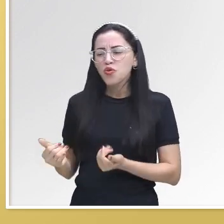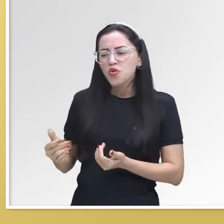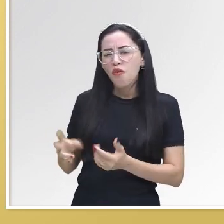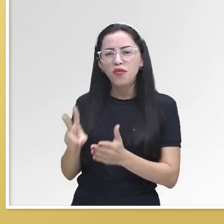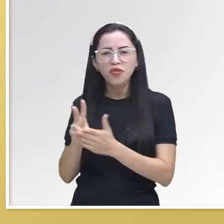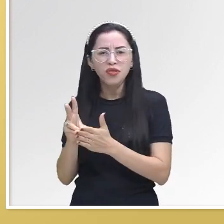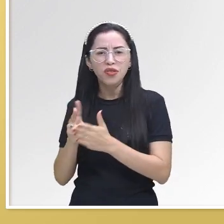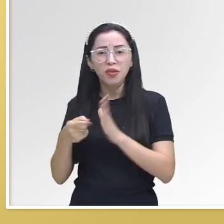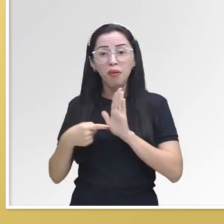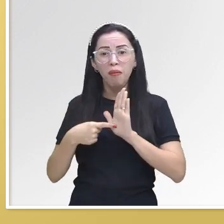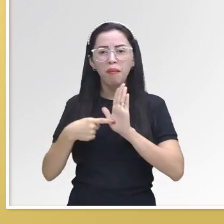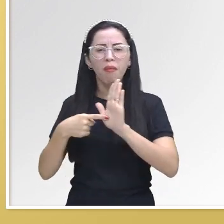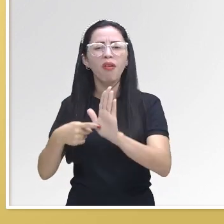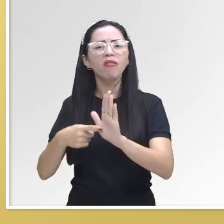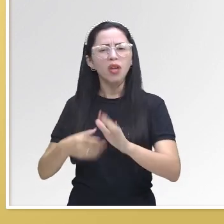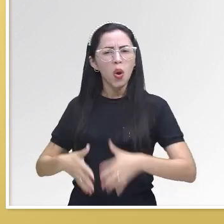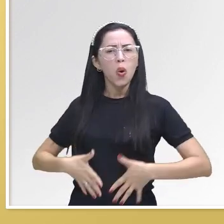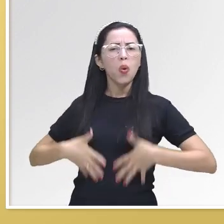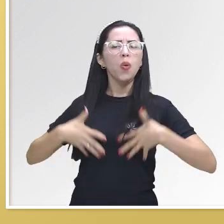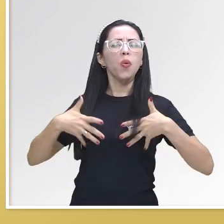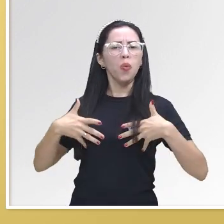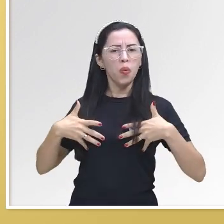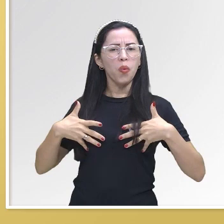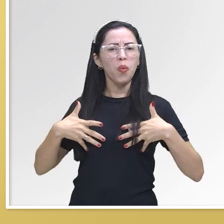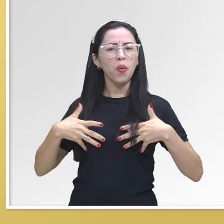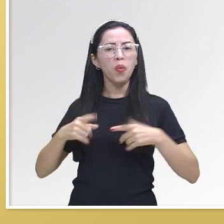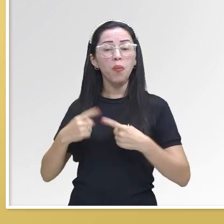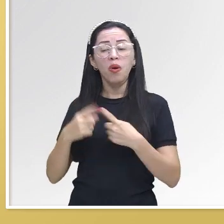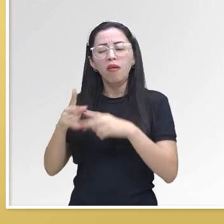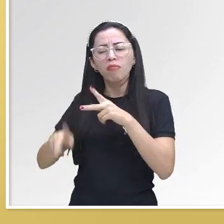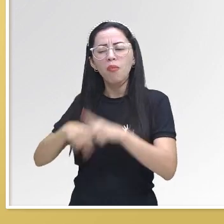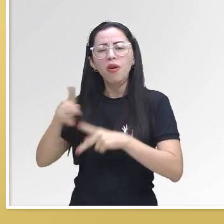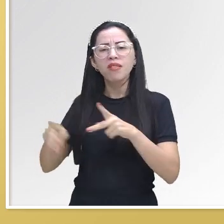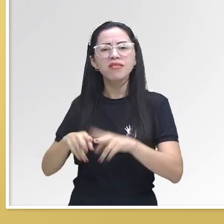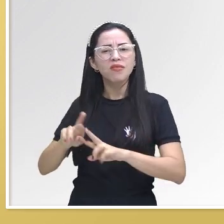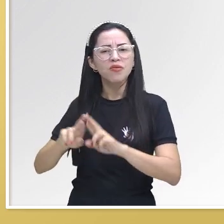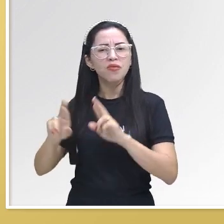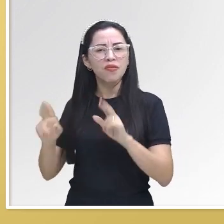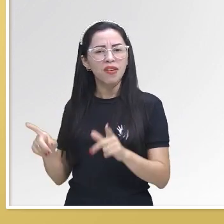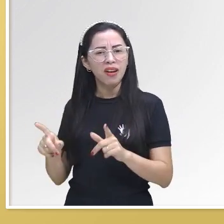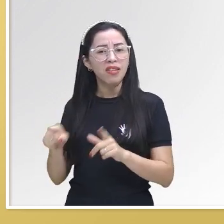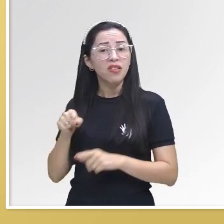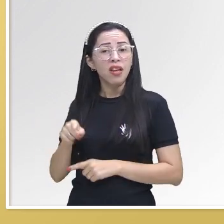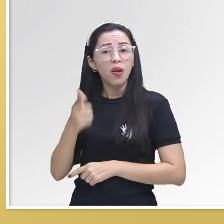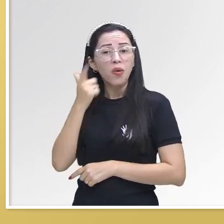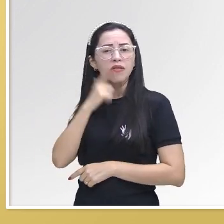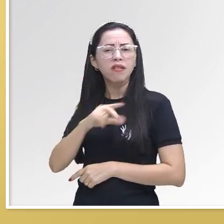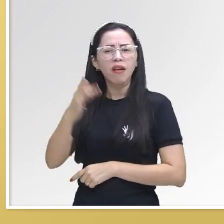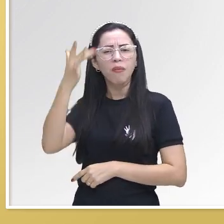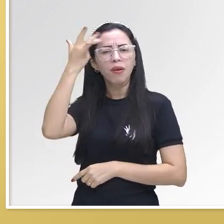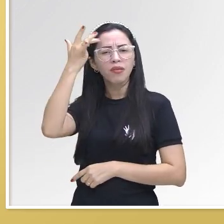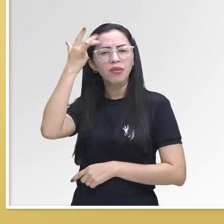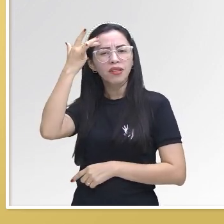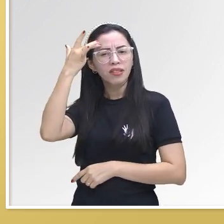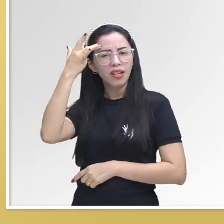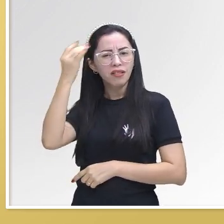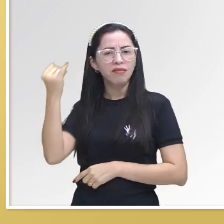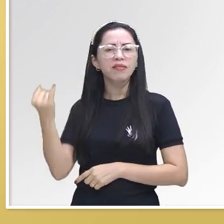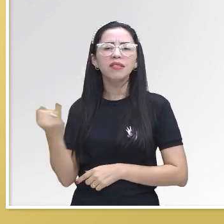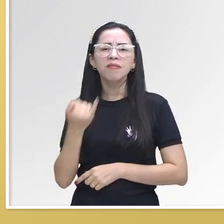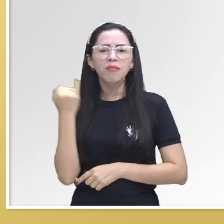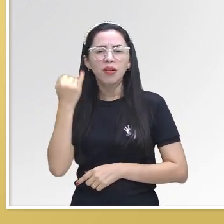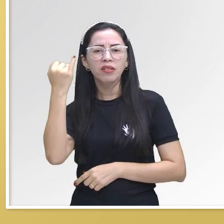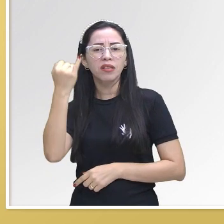diferente em alguns aspectos, mas iguais enquanto seres humanos, acredito que ele conseguirá ter a maturidade necessária para tirar de